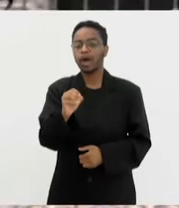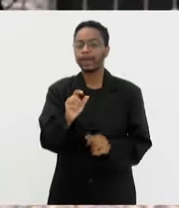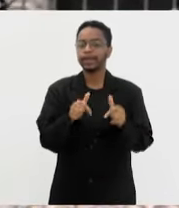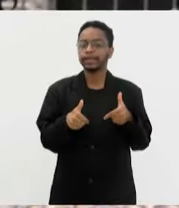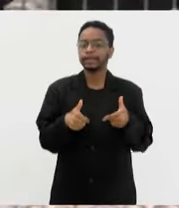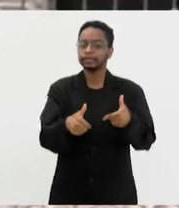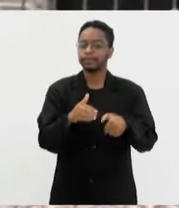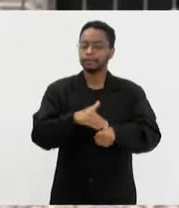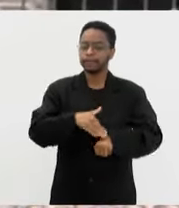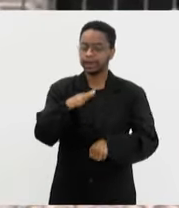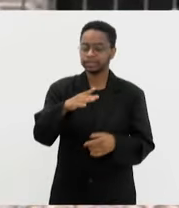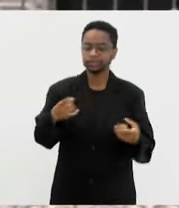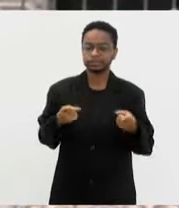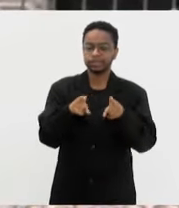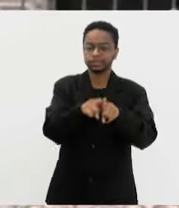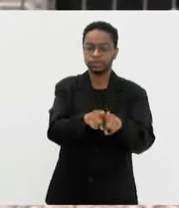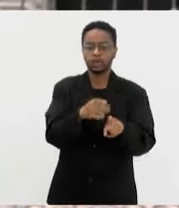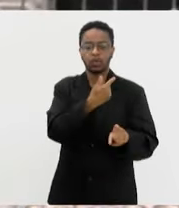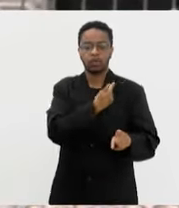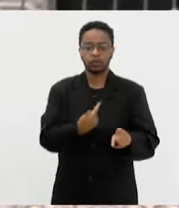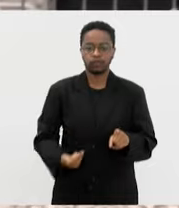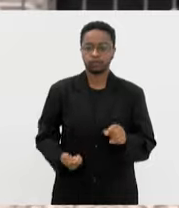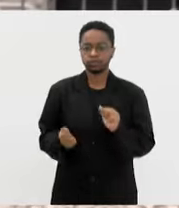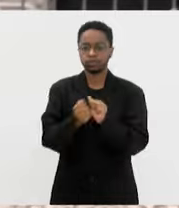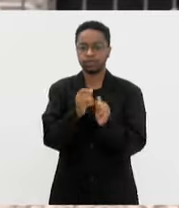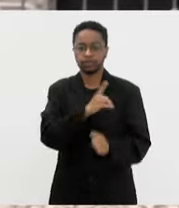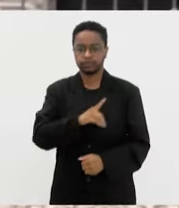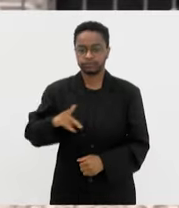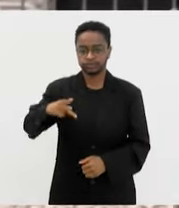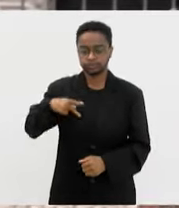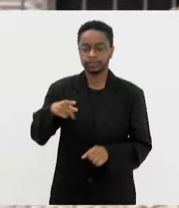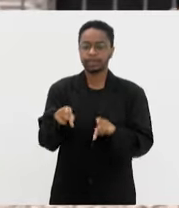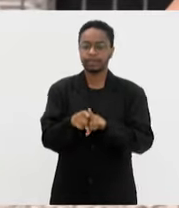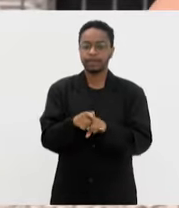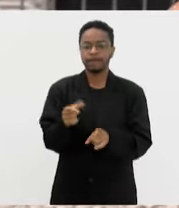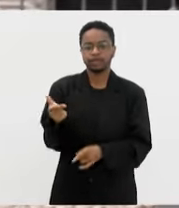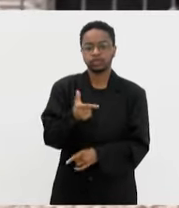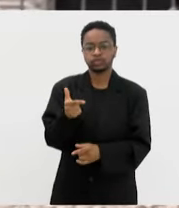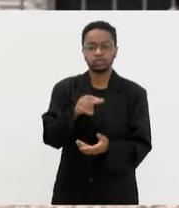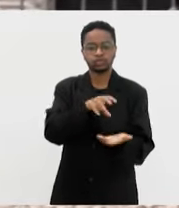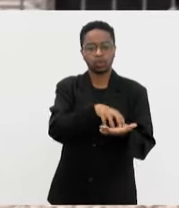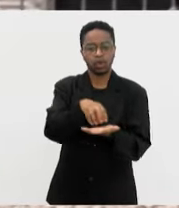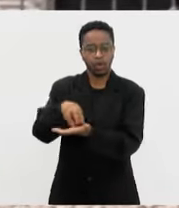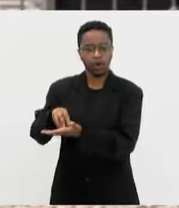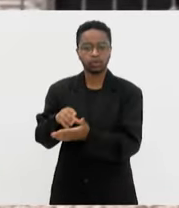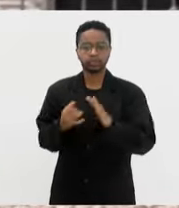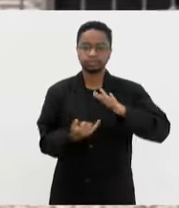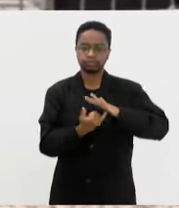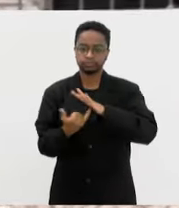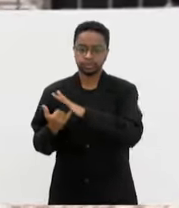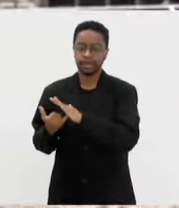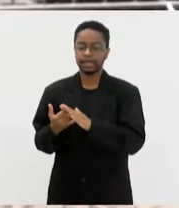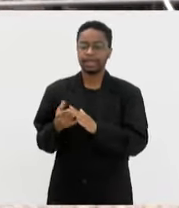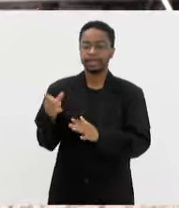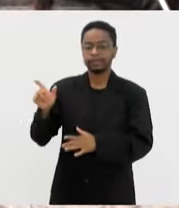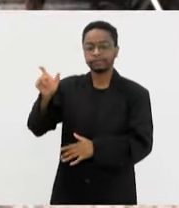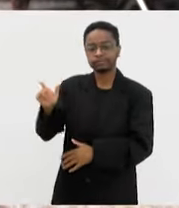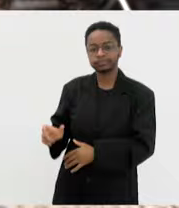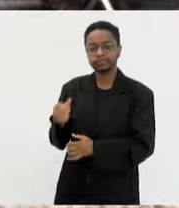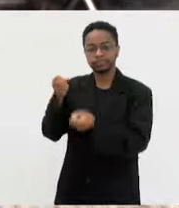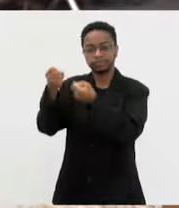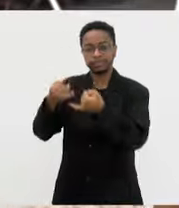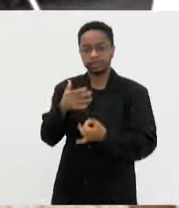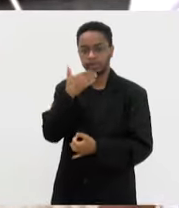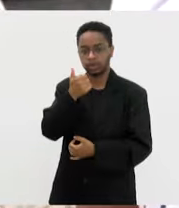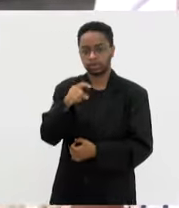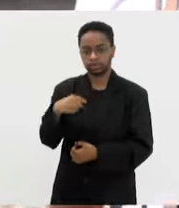é uma parceria do governo do estado com a Defensoria Pública e mais de 22 órgãos e entidades. Quem vai explicar um pouquinho para a gente sobre essa ação é a